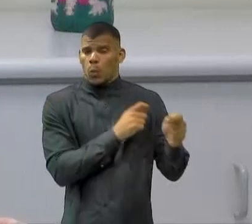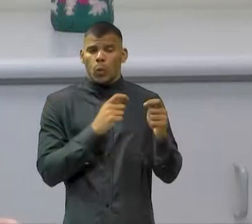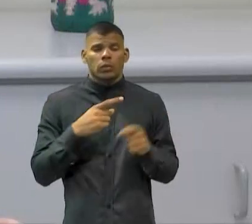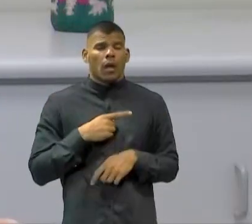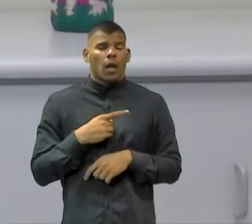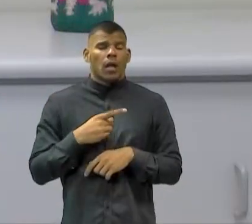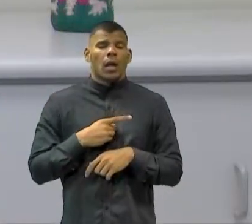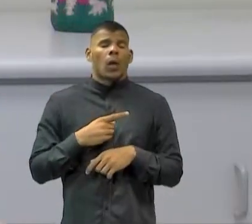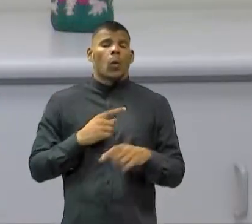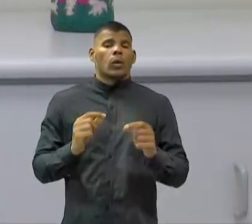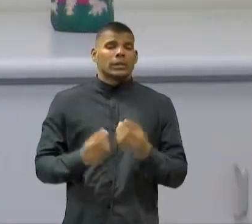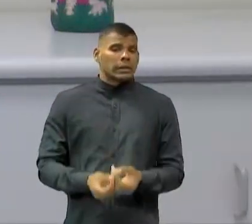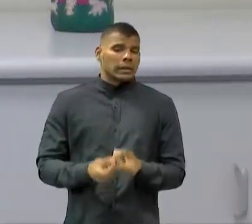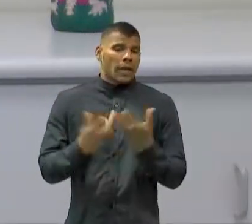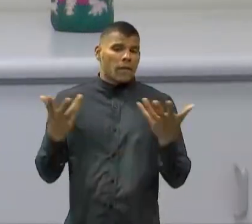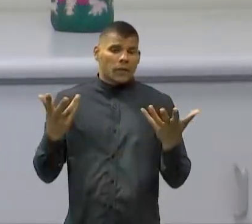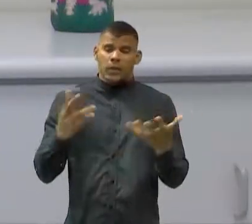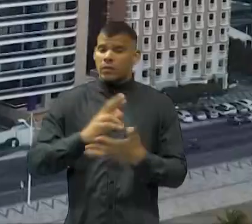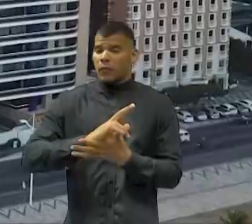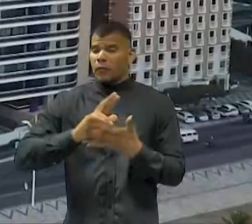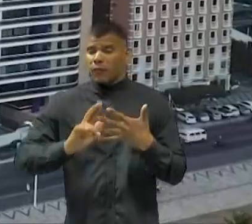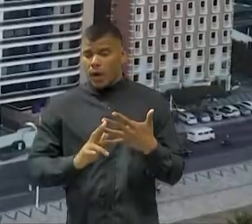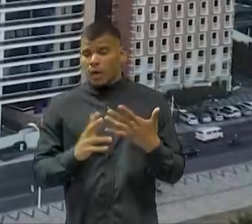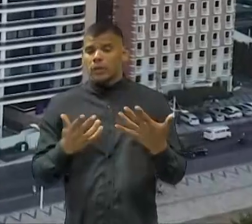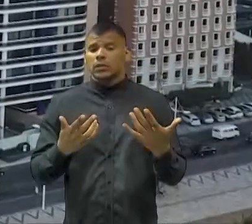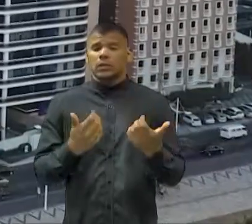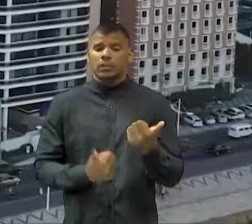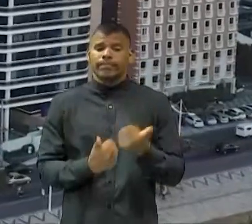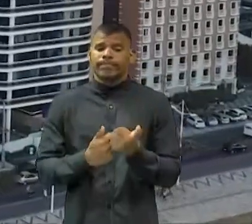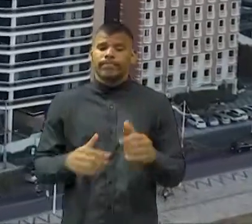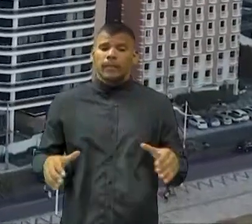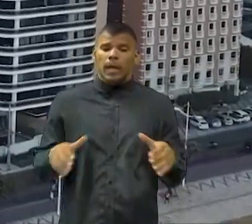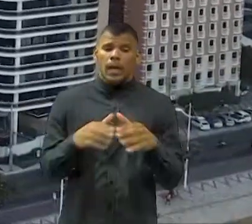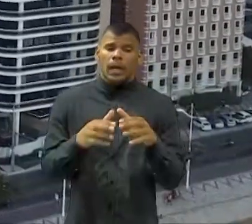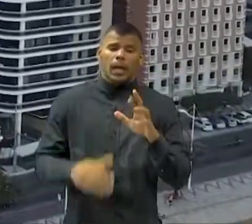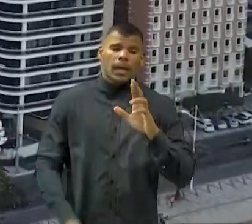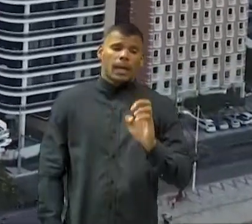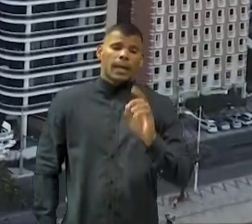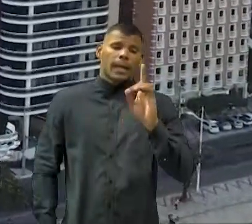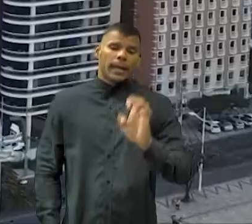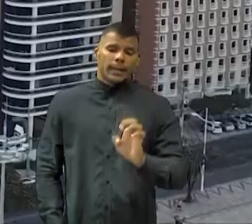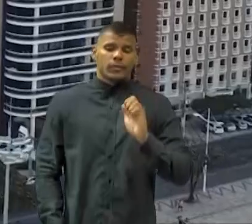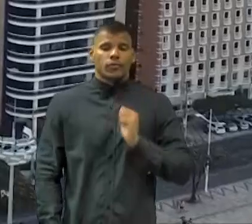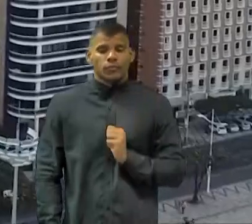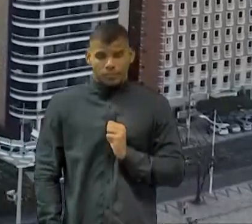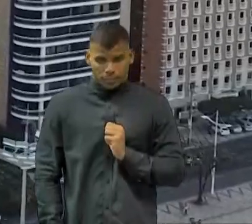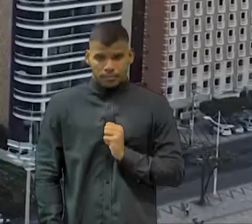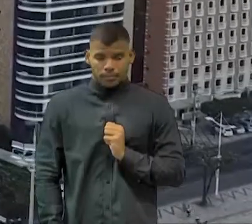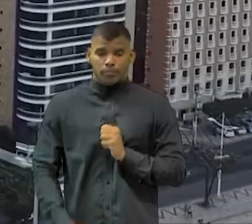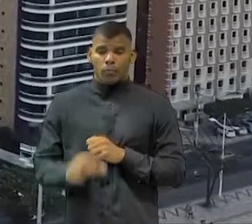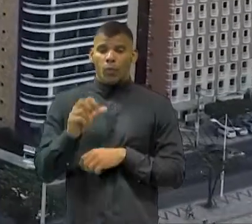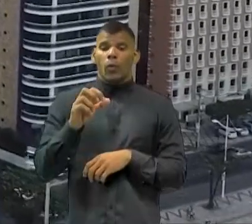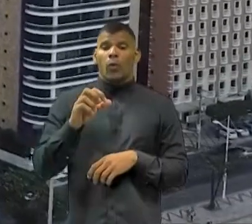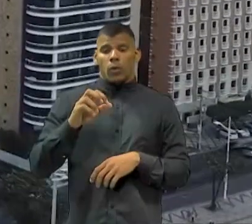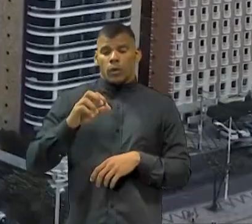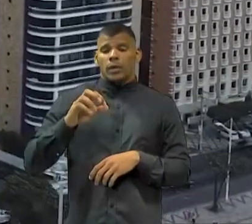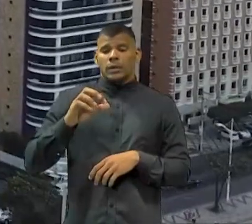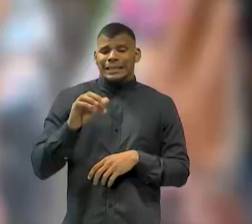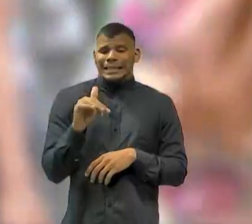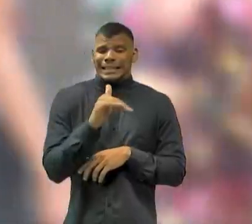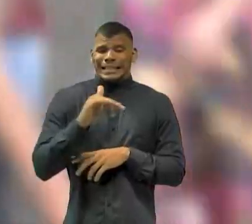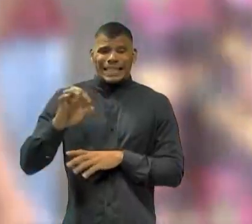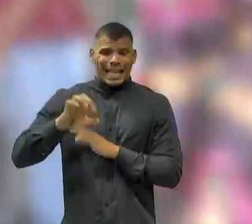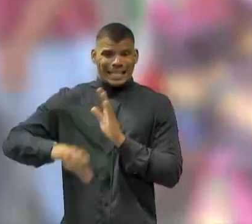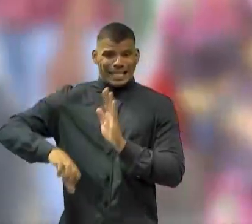os serviços e que funciona como uma rede. De acordo com o Anuário de Segurança Pública, 8 em cada 10 crimes de